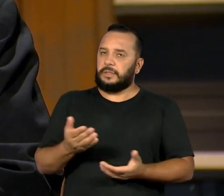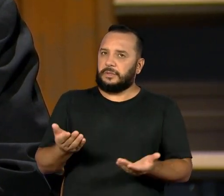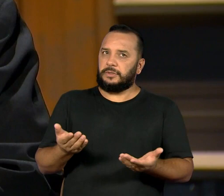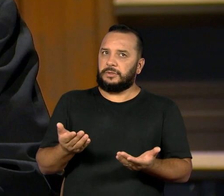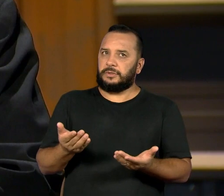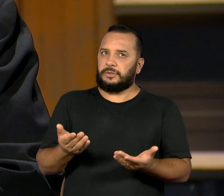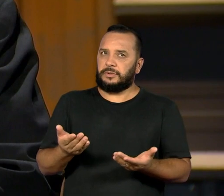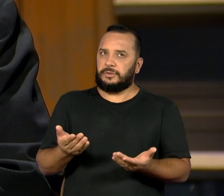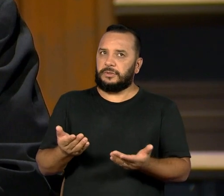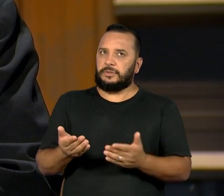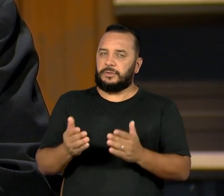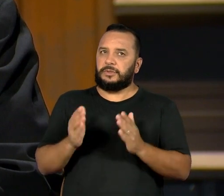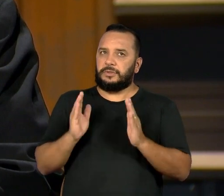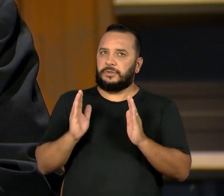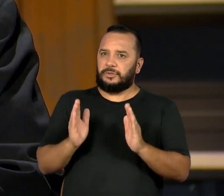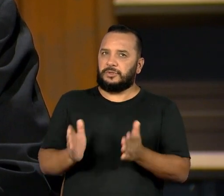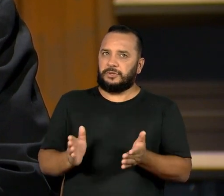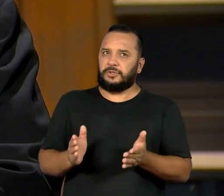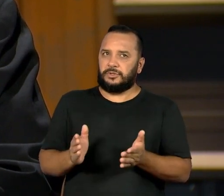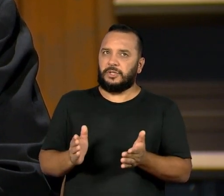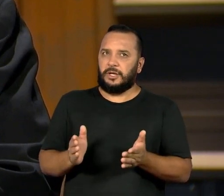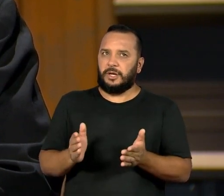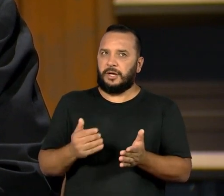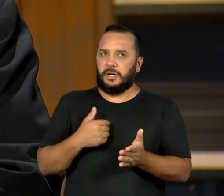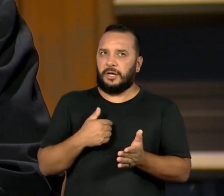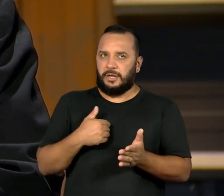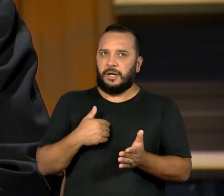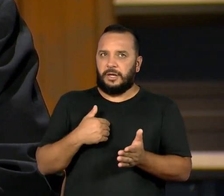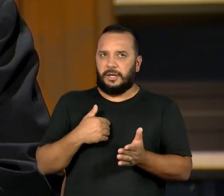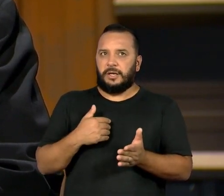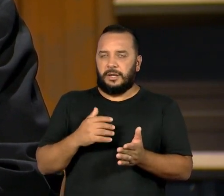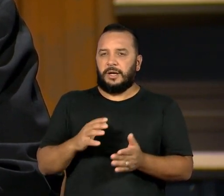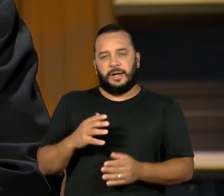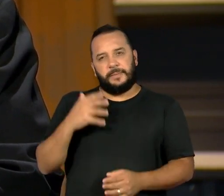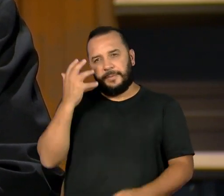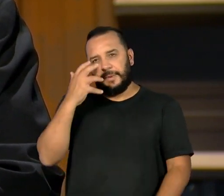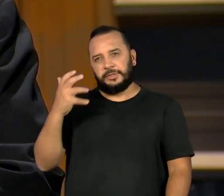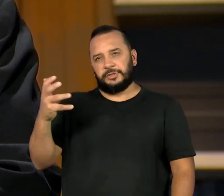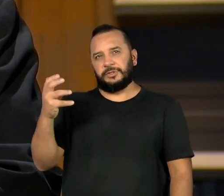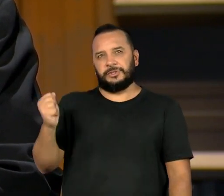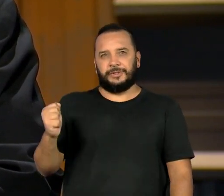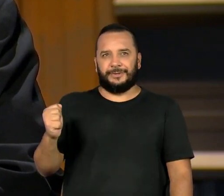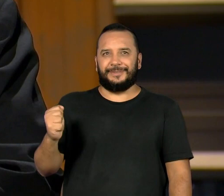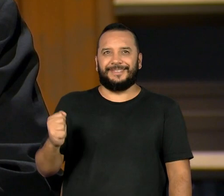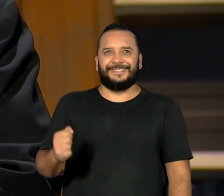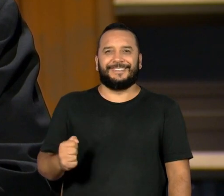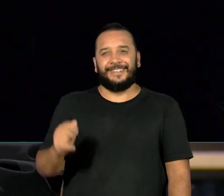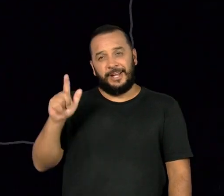como já é uma união estável, uma assim relação que chama agora isso? Relação dos sonhos.